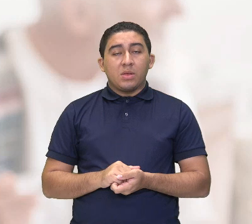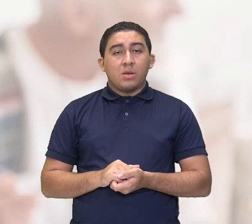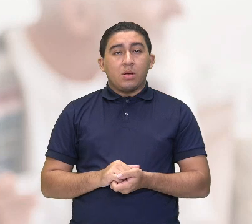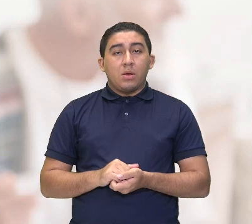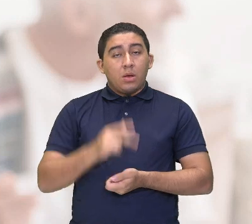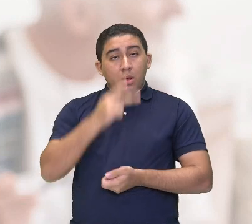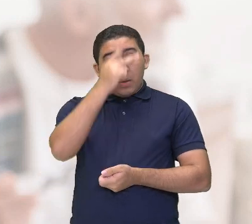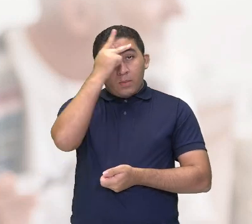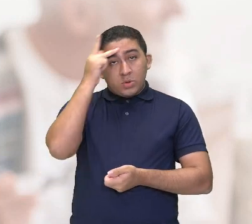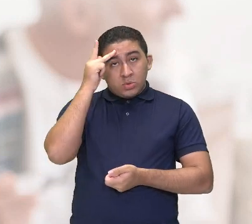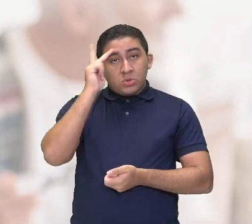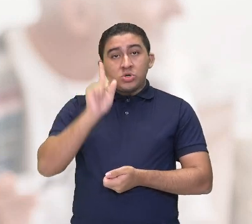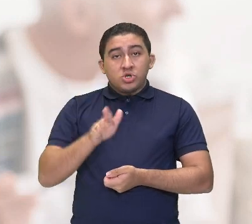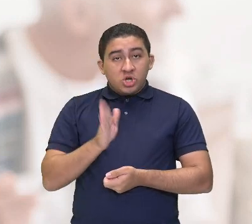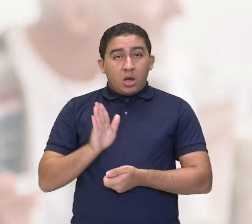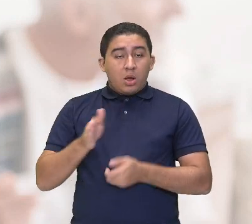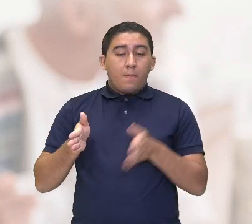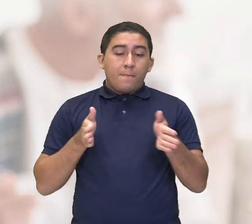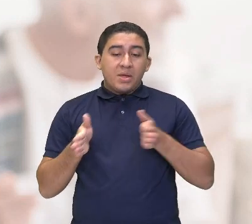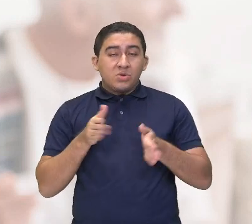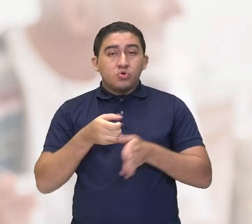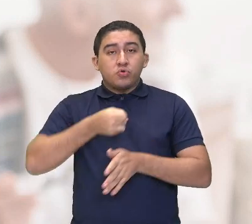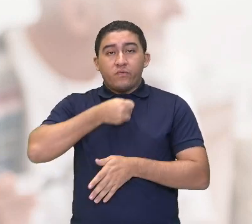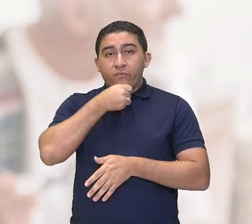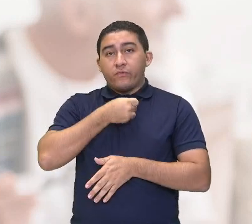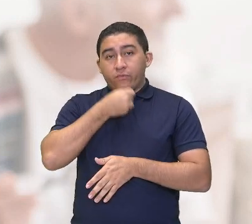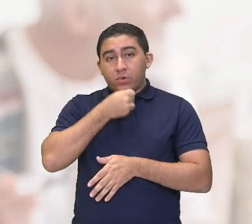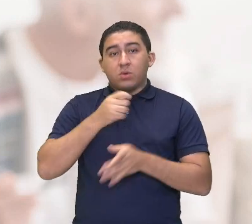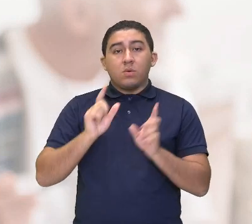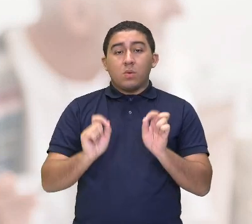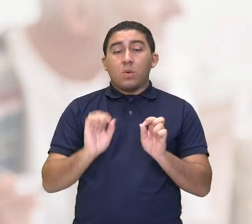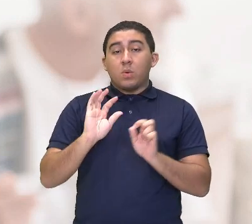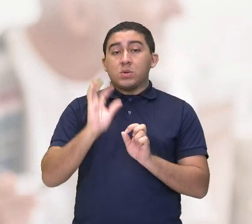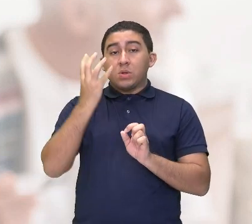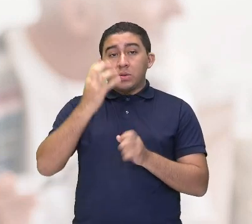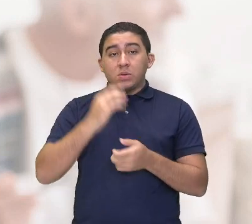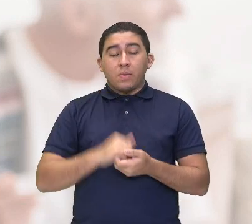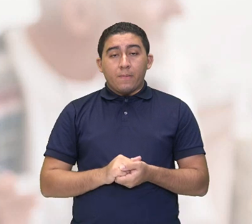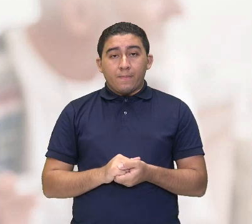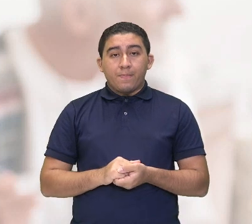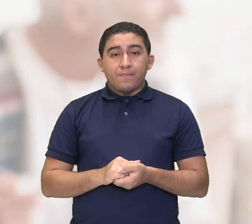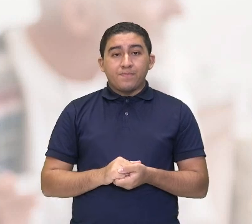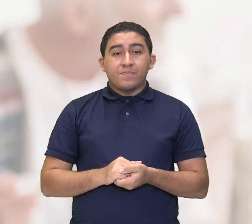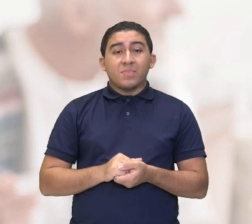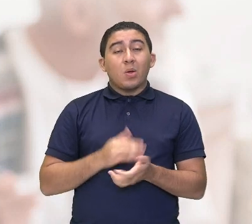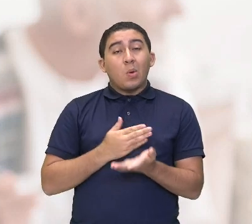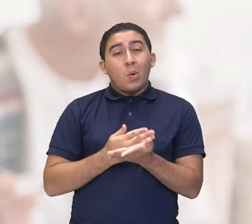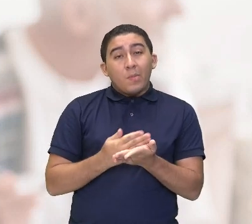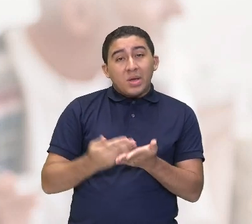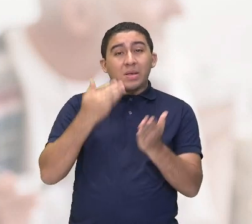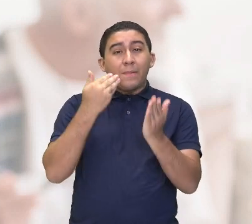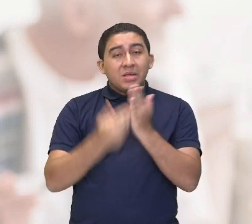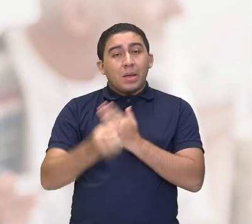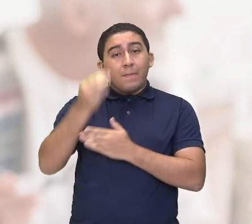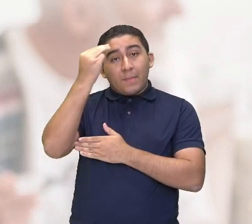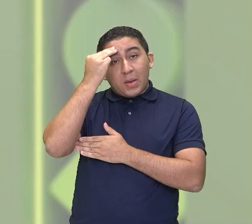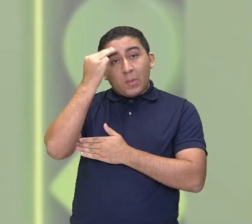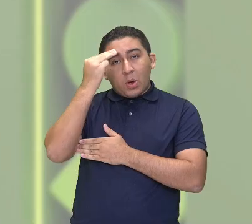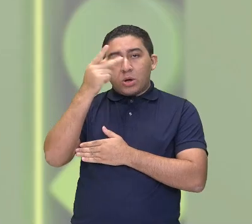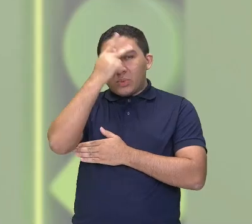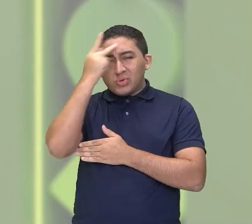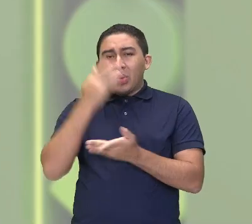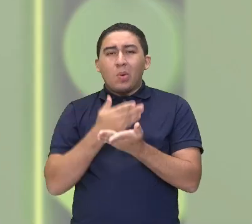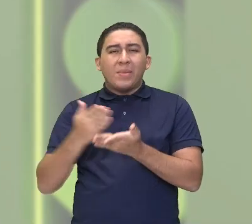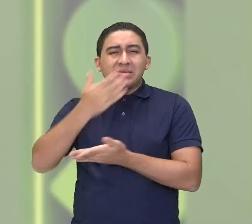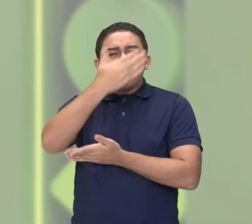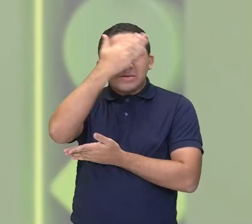já está nessa fase do envelhecimento, né? Um dos primeiros sinais é justamente a perda da memória, né? A pessoa fica um pouco mais esquecida,